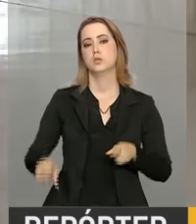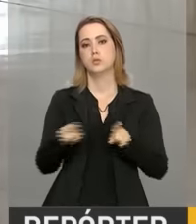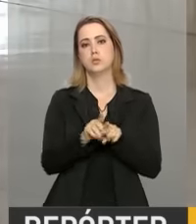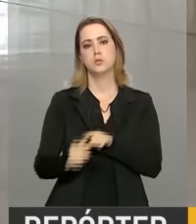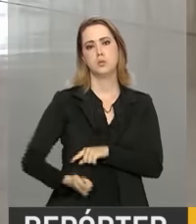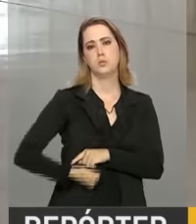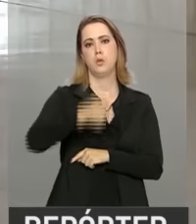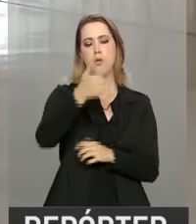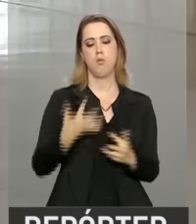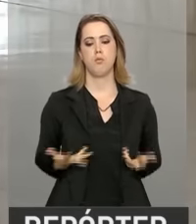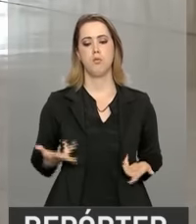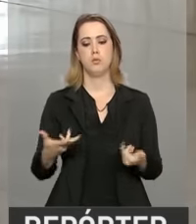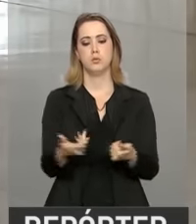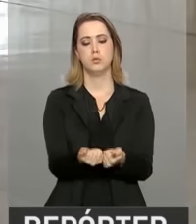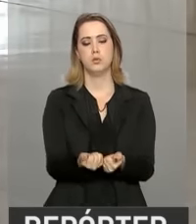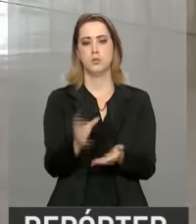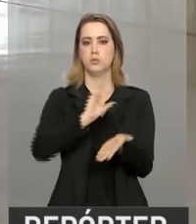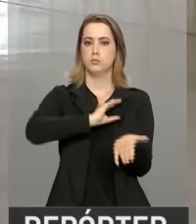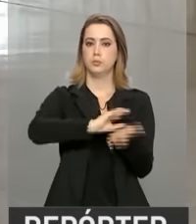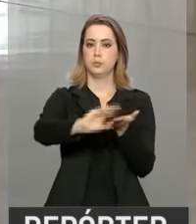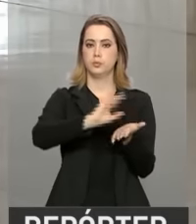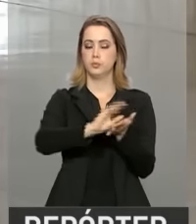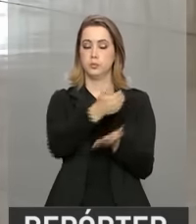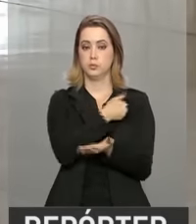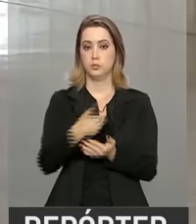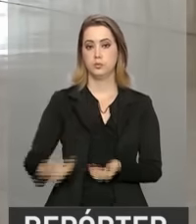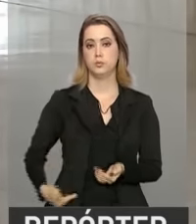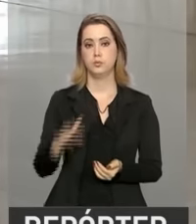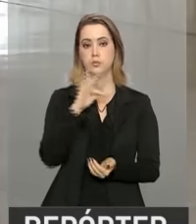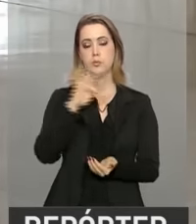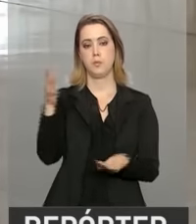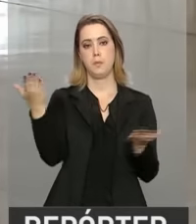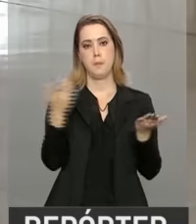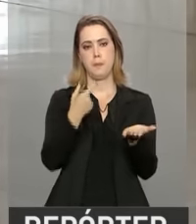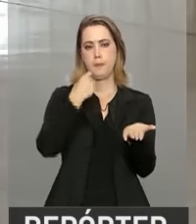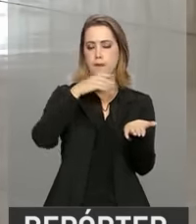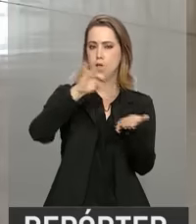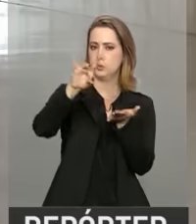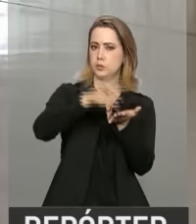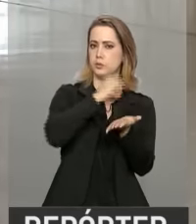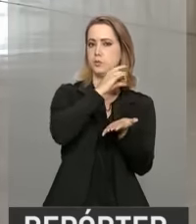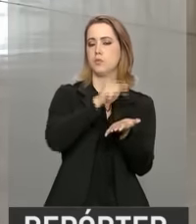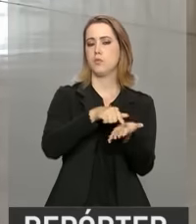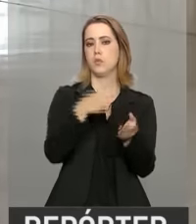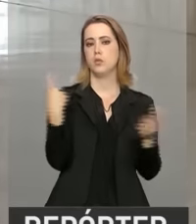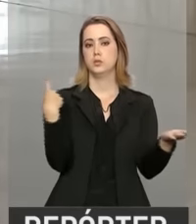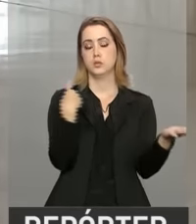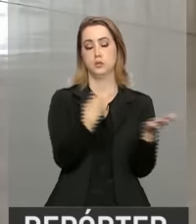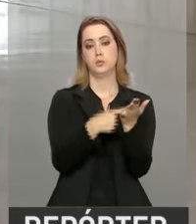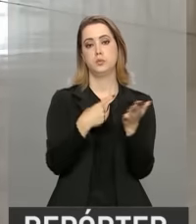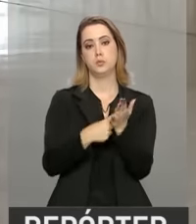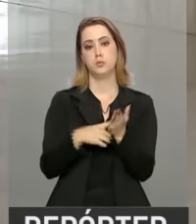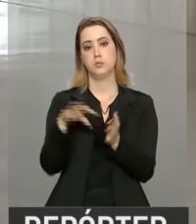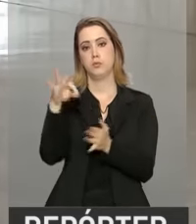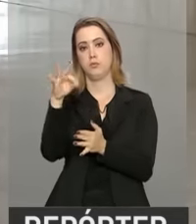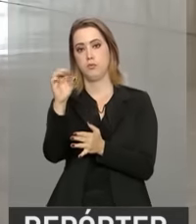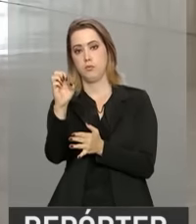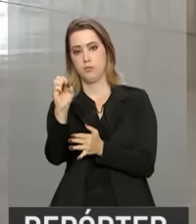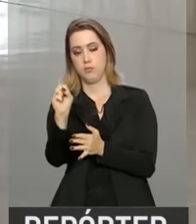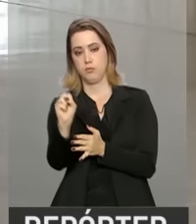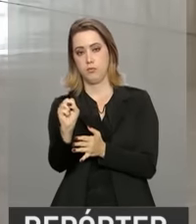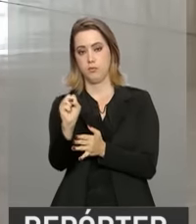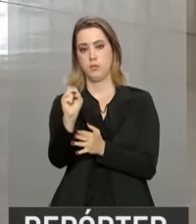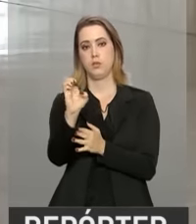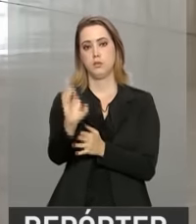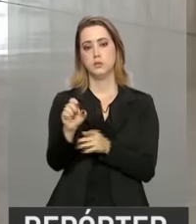mais eficiente a gestão dos recursos da União. Ao assinar o acordo com o TSE, o presidente Michel Temer falou sobre a importância do